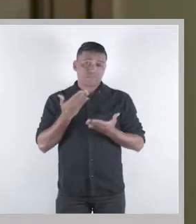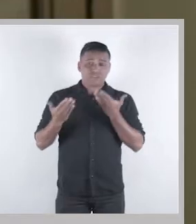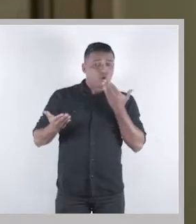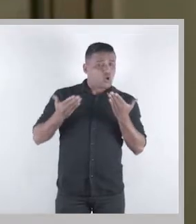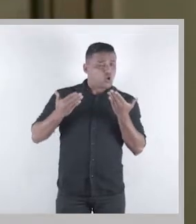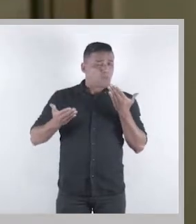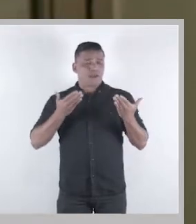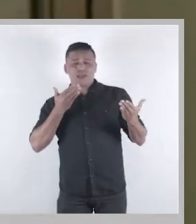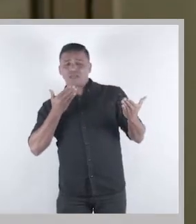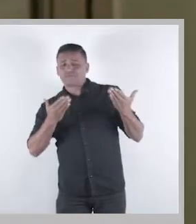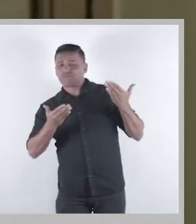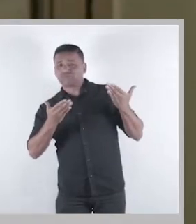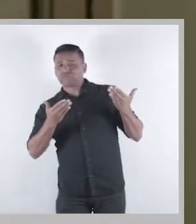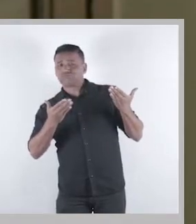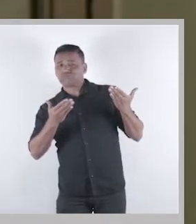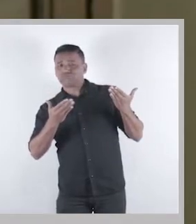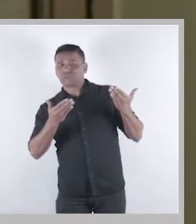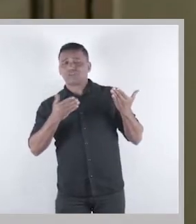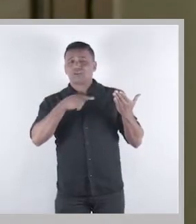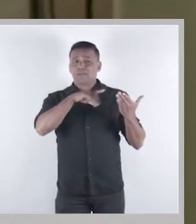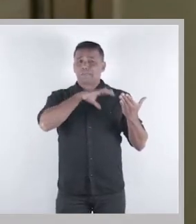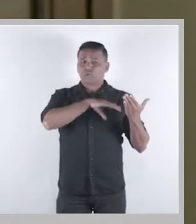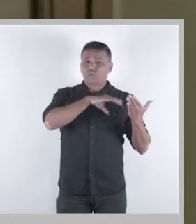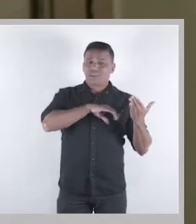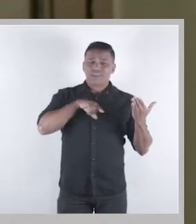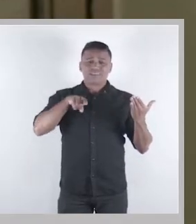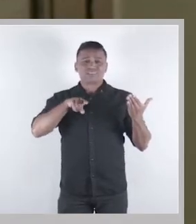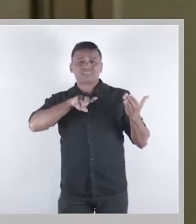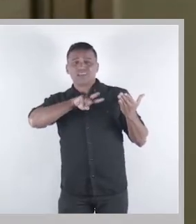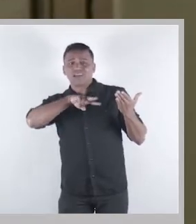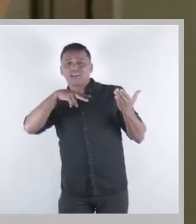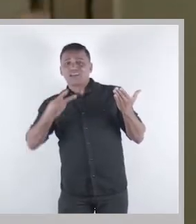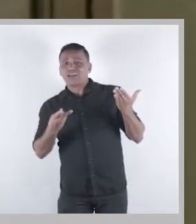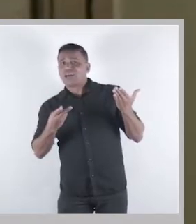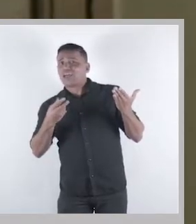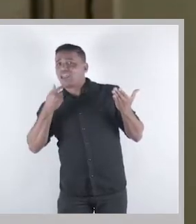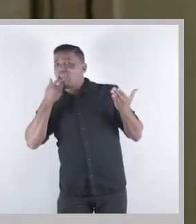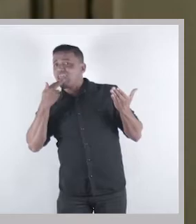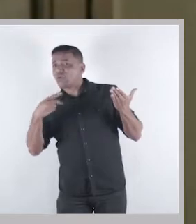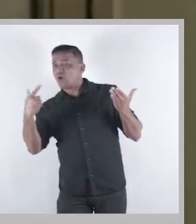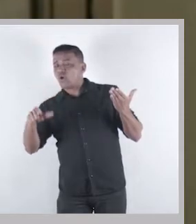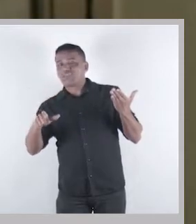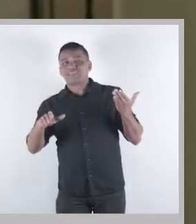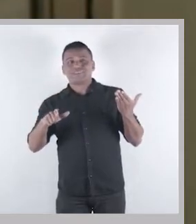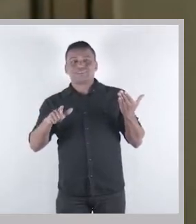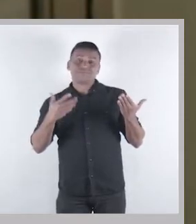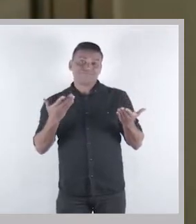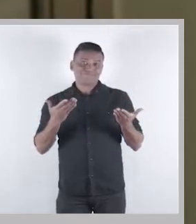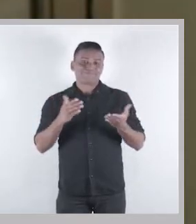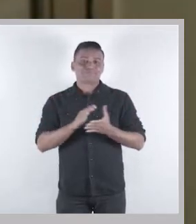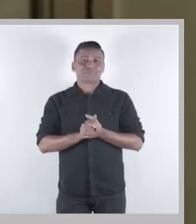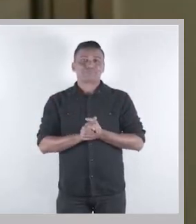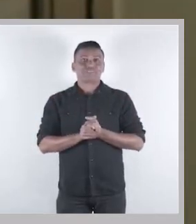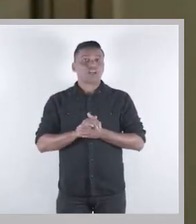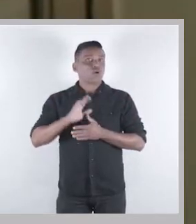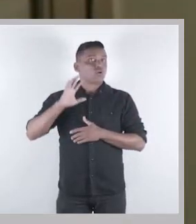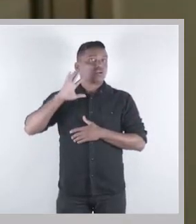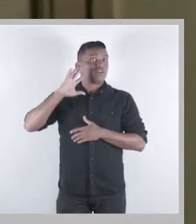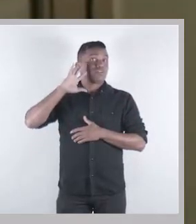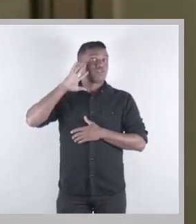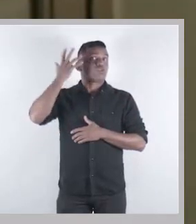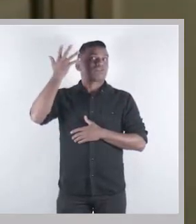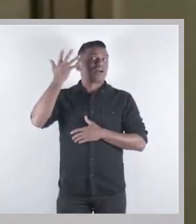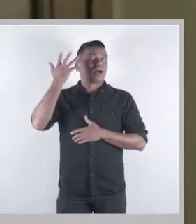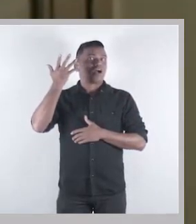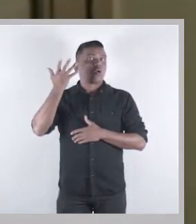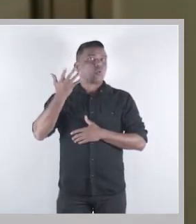pelo tradutor esse tipo de coisa você tá falando essa soluções encontradas pelo tradutor né Fabrício eu queria que você